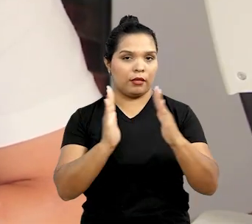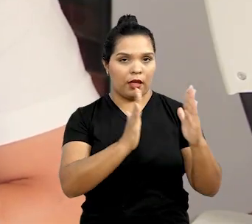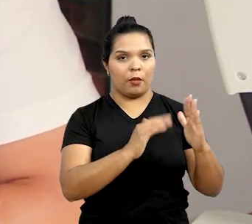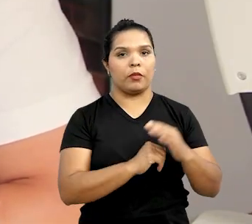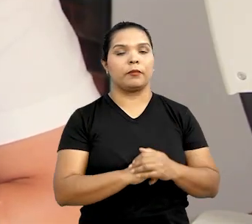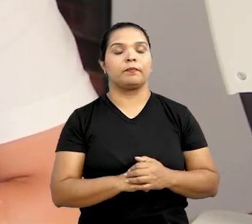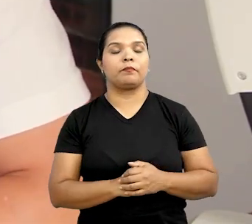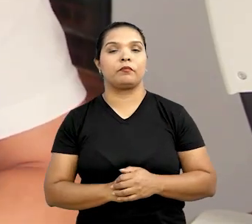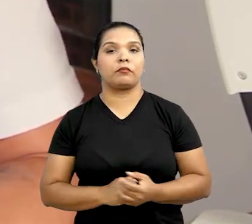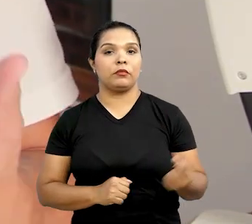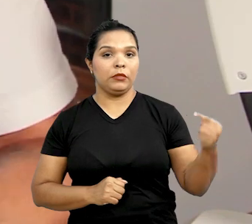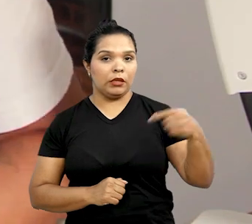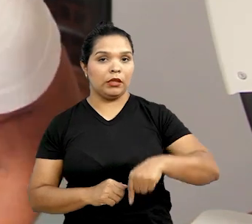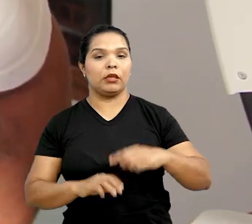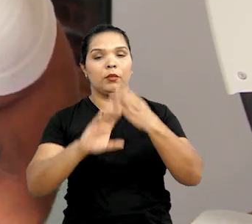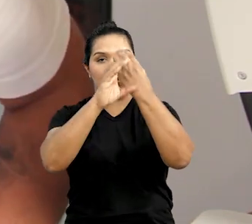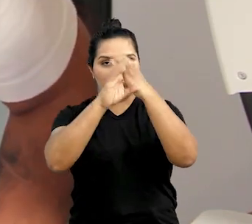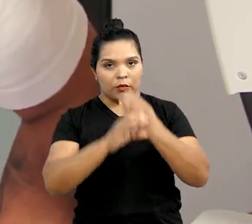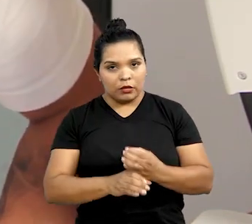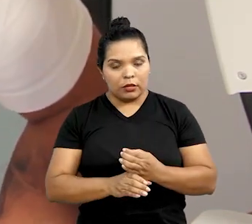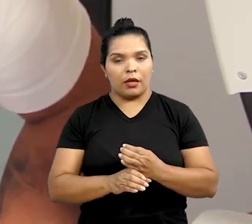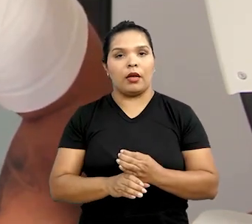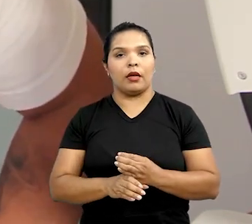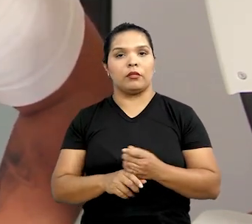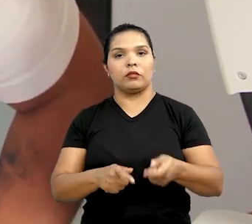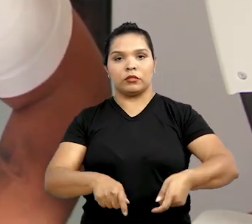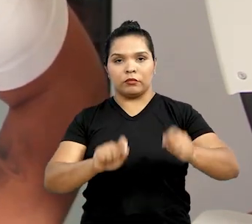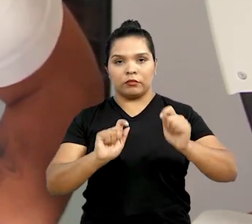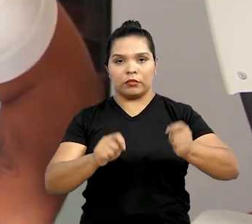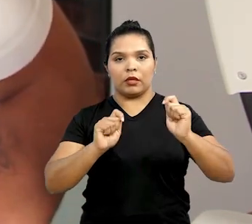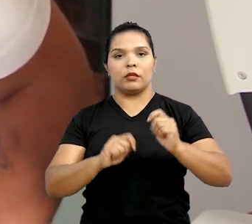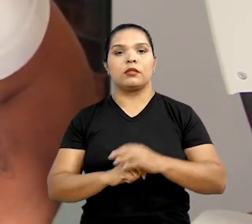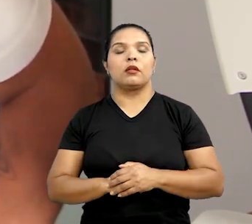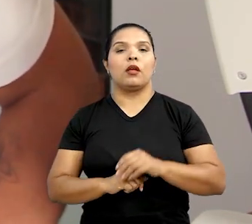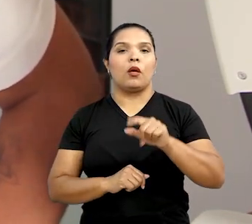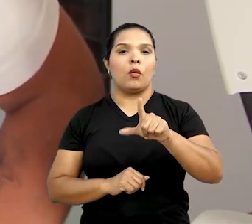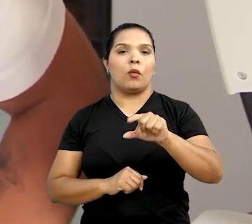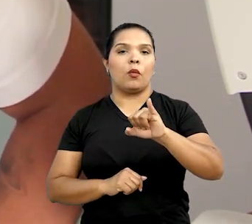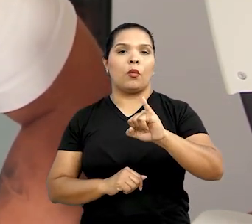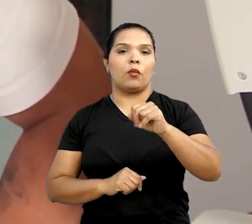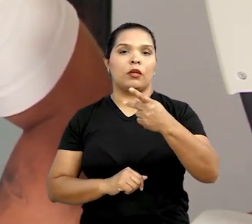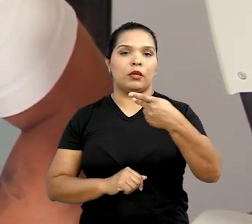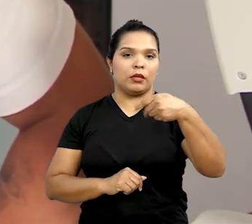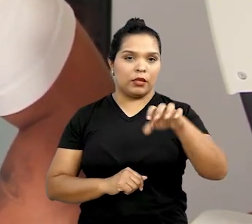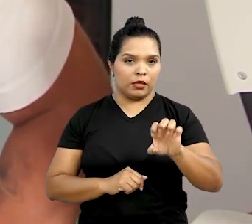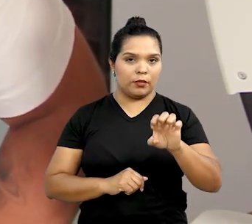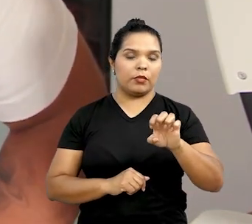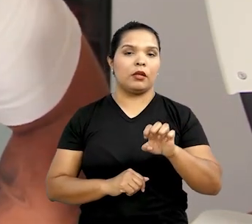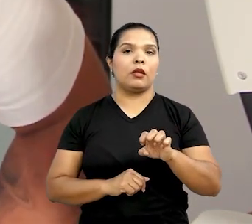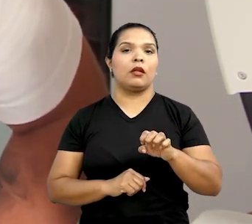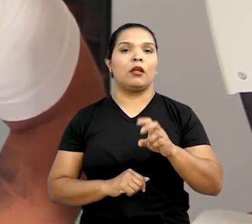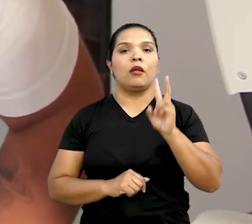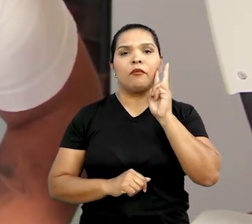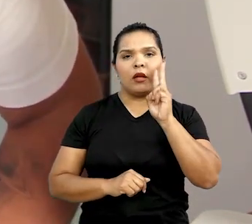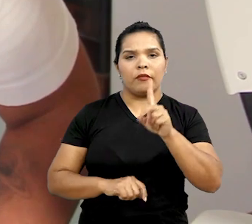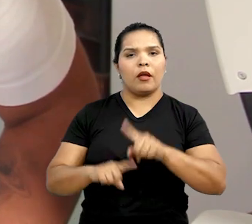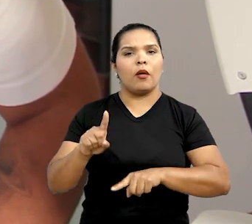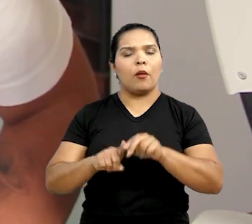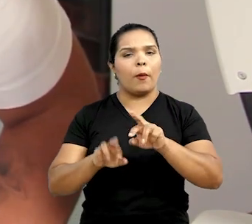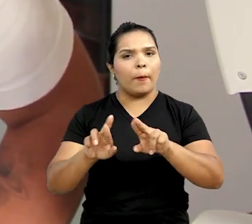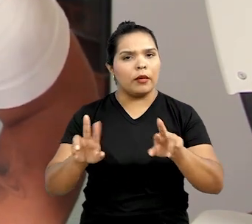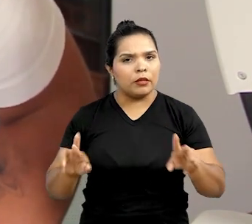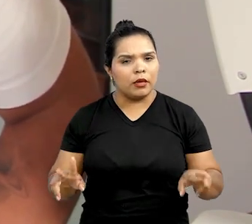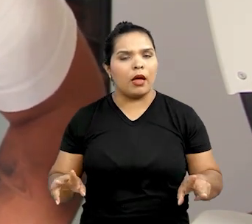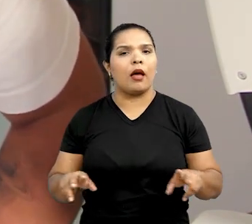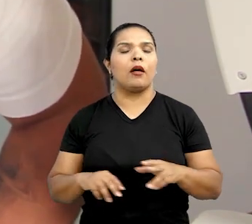campo, coletar o material, a gente vem aqui para o Laboratório de Ictiologia e Pesca, o LIP, e é onde a gente vai triar o material, vai